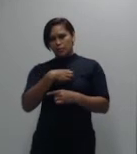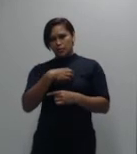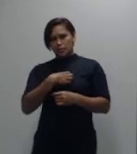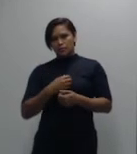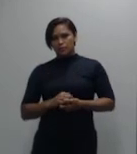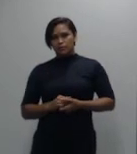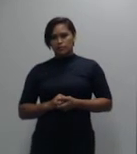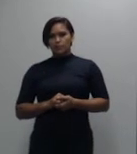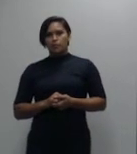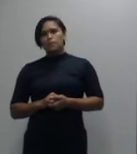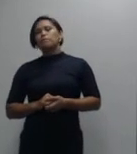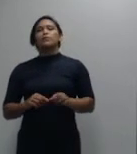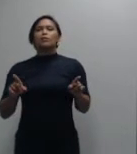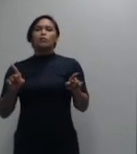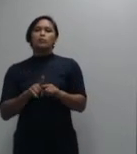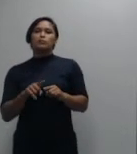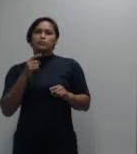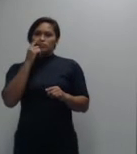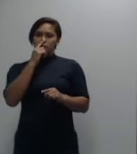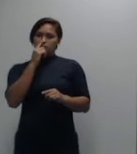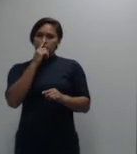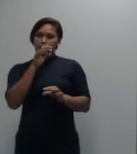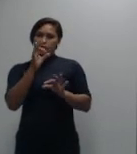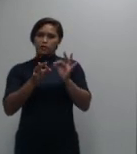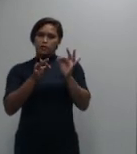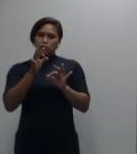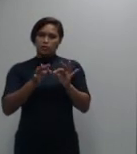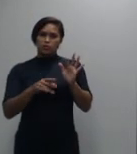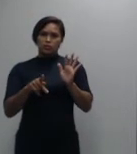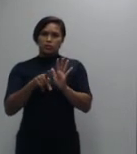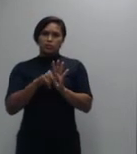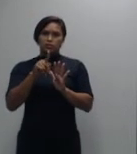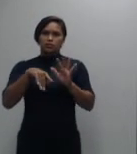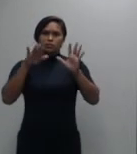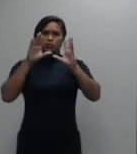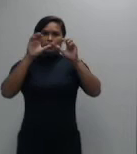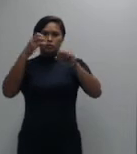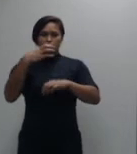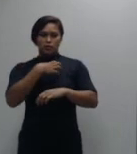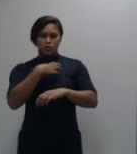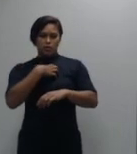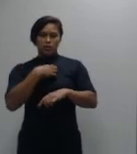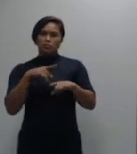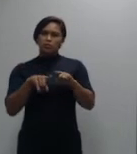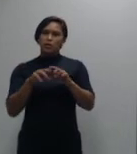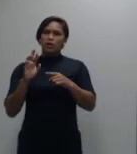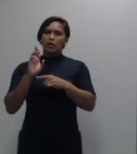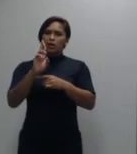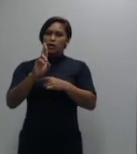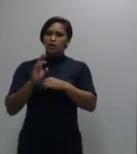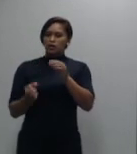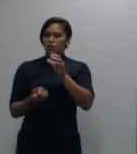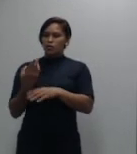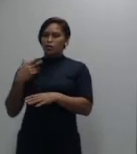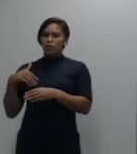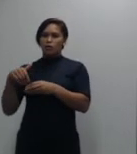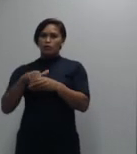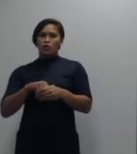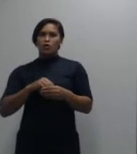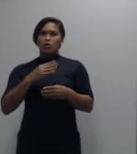o mandado de segurança julgado pela pela pelo Tribunal de Justiça da Bahia a relatora originária faz um voto de